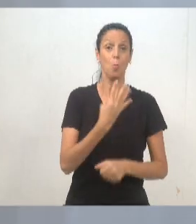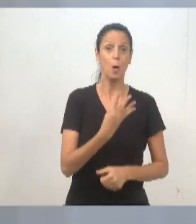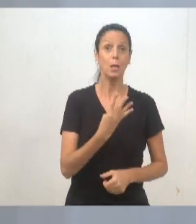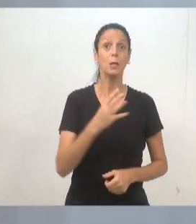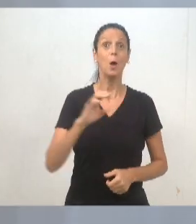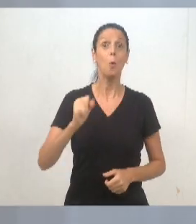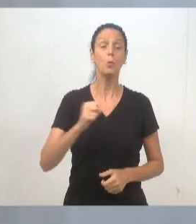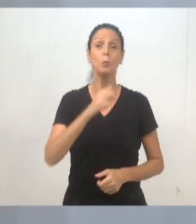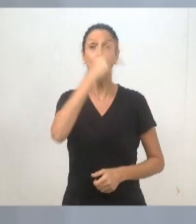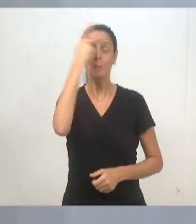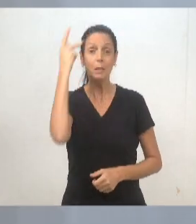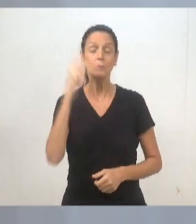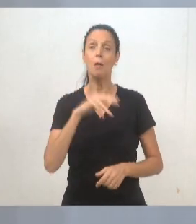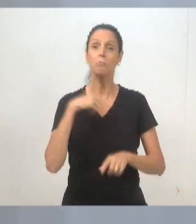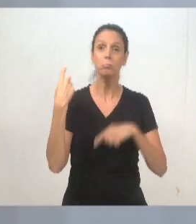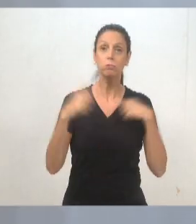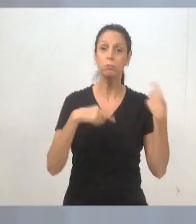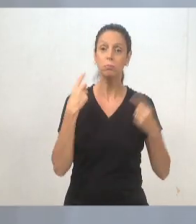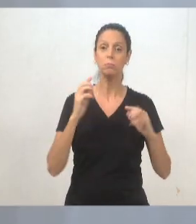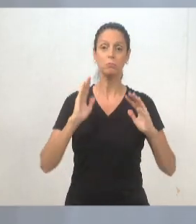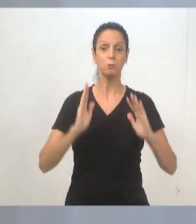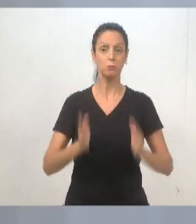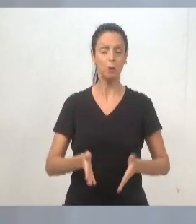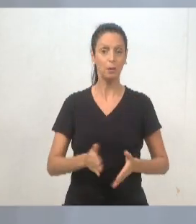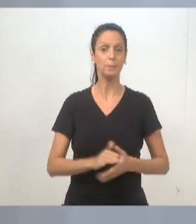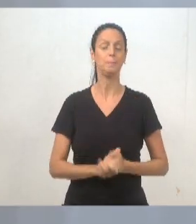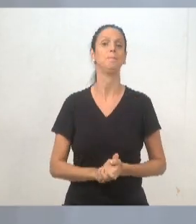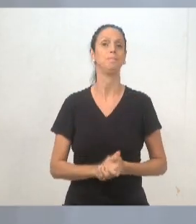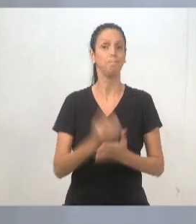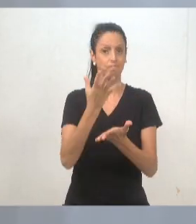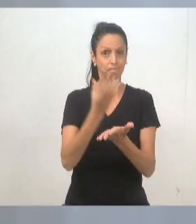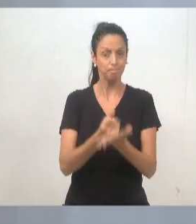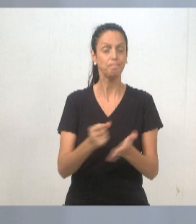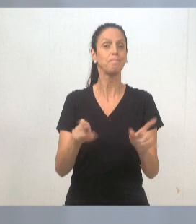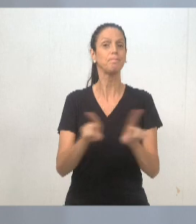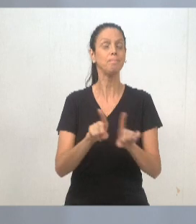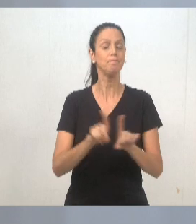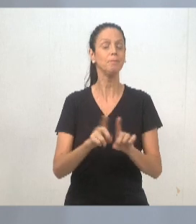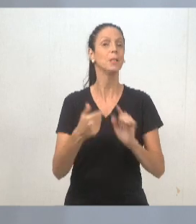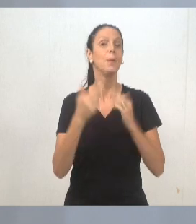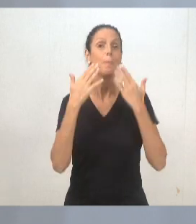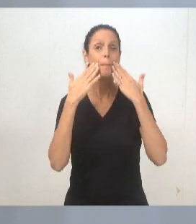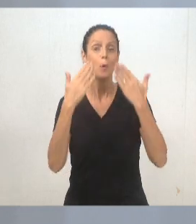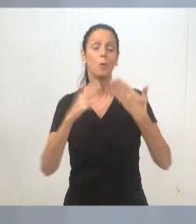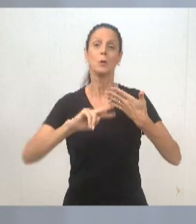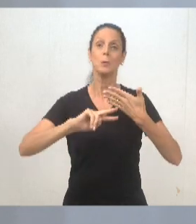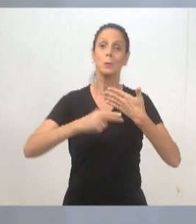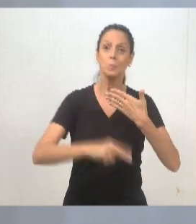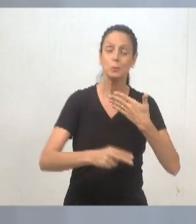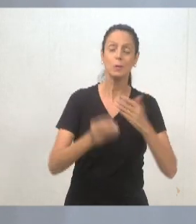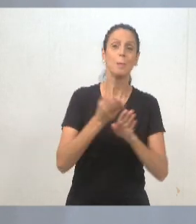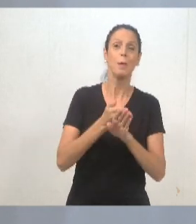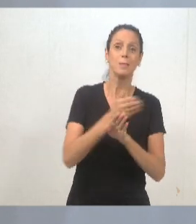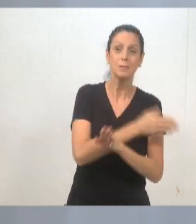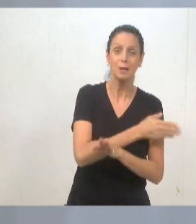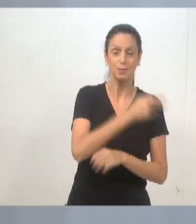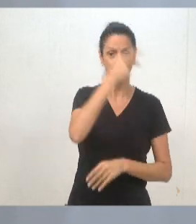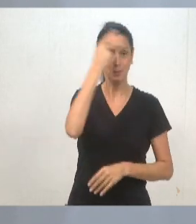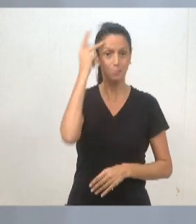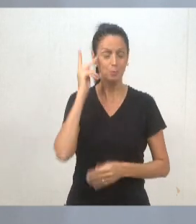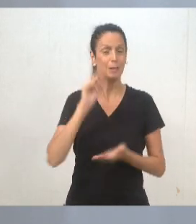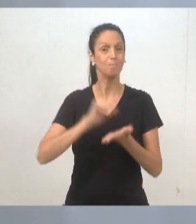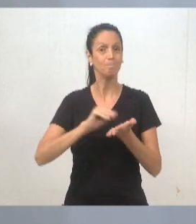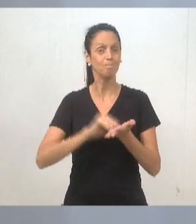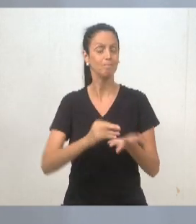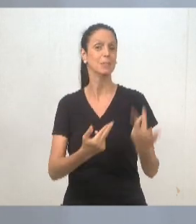já foram registradas, e esses registros também são consequências de falas irresponsáveis de, às vezes,